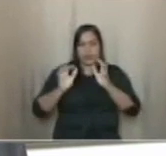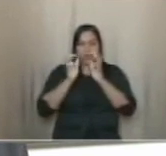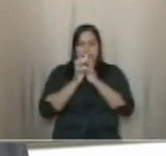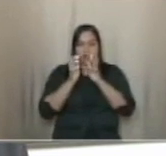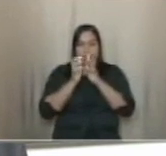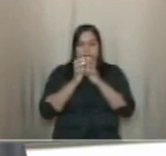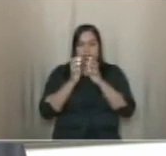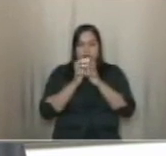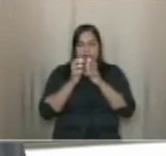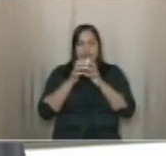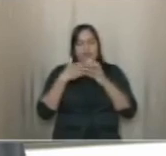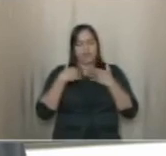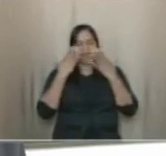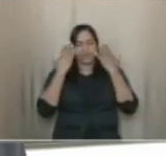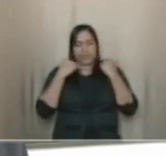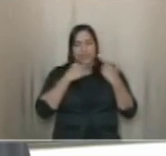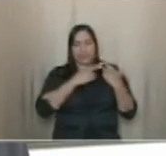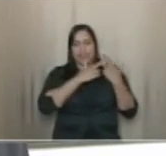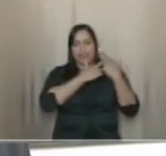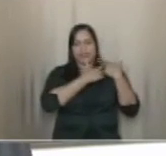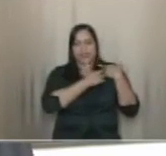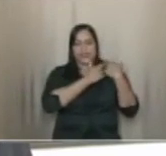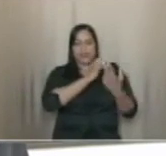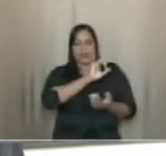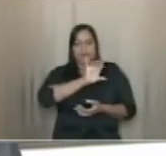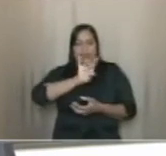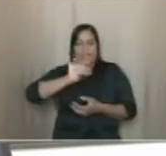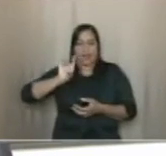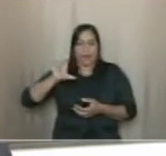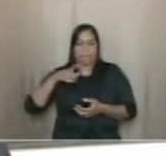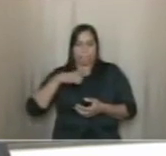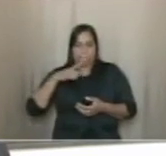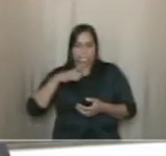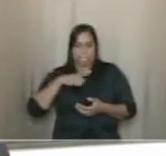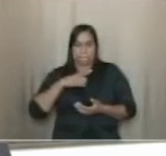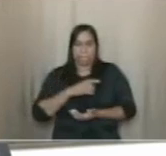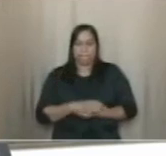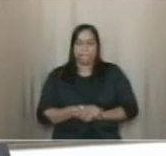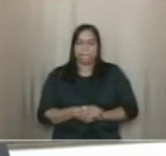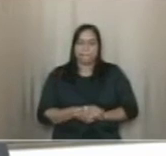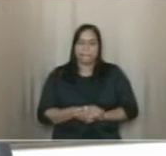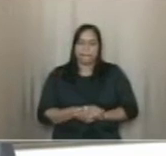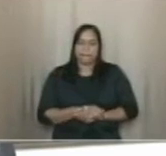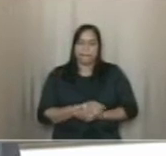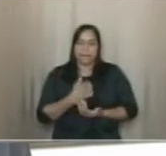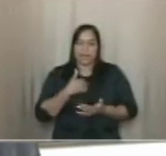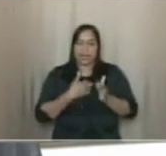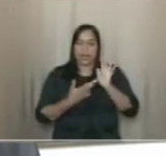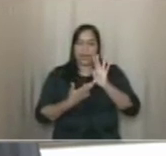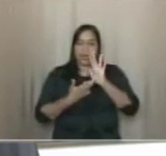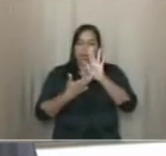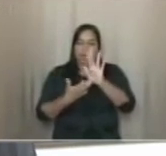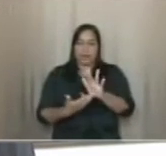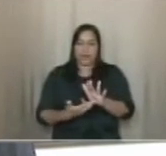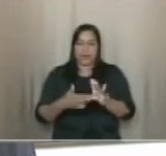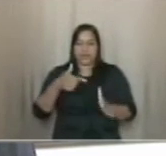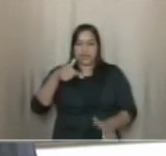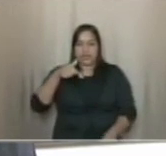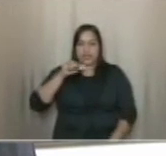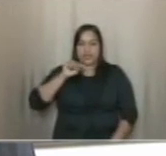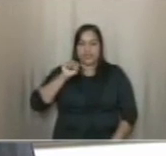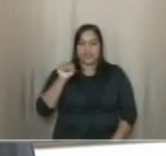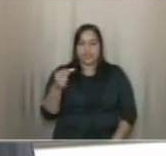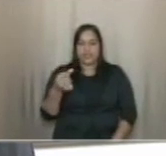e sei dessa responsabilidade que cada um Desse colega aqui carregam então eu represento aqui